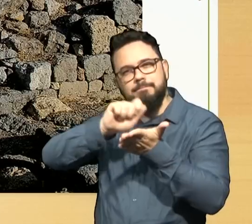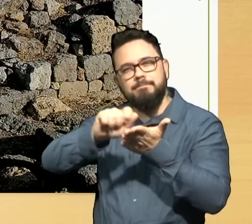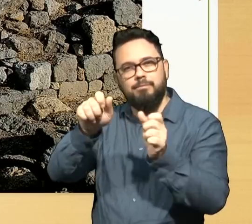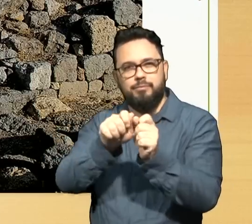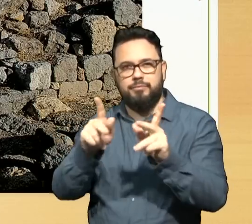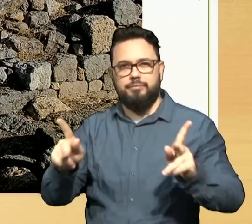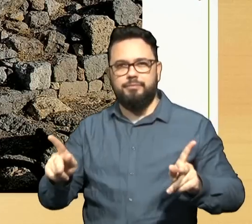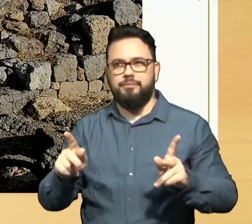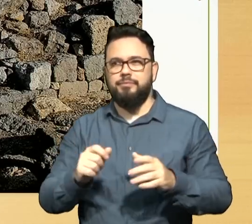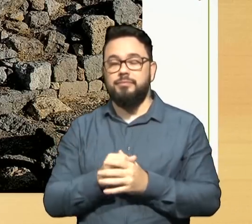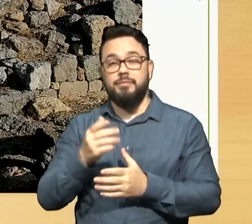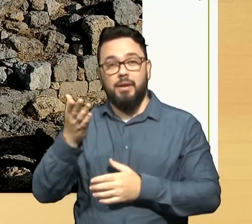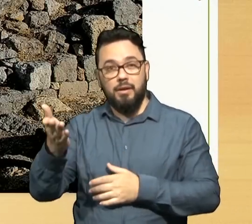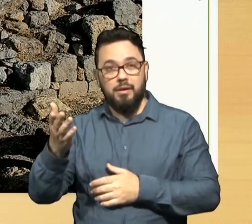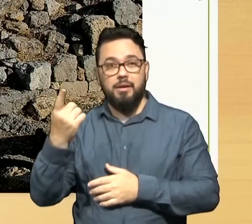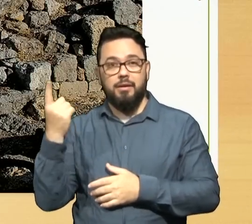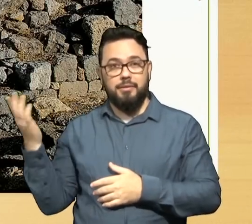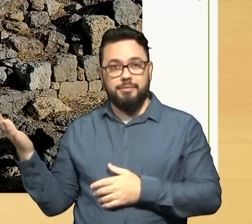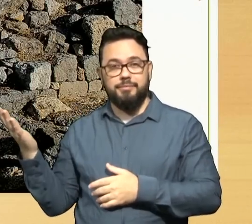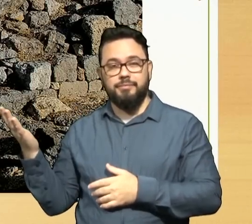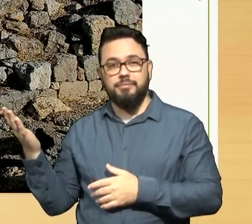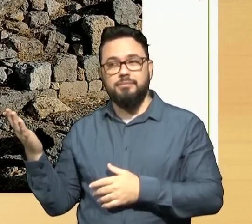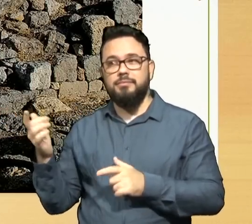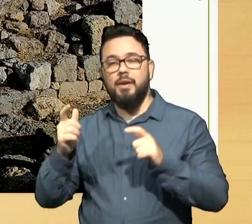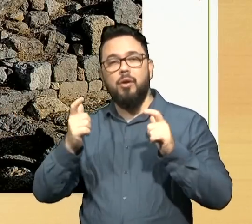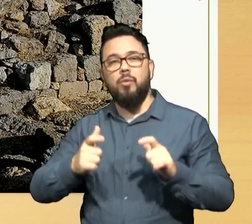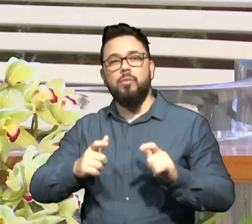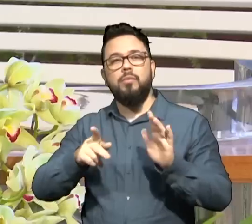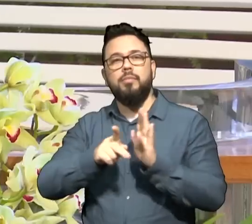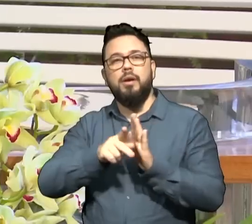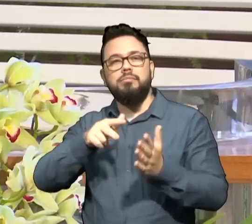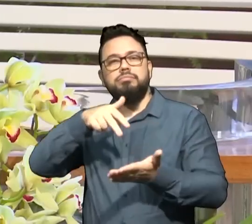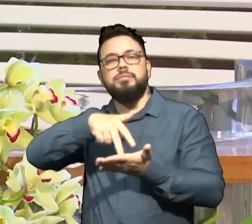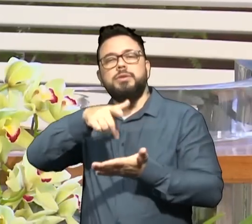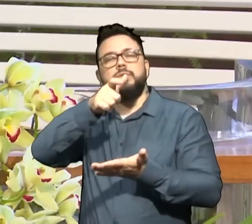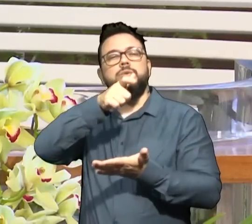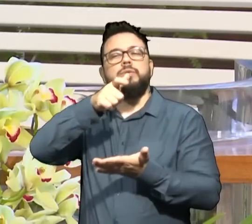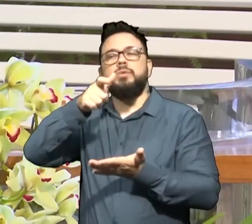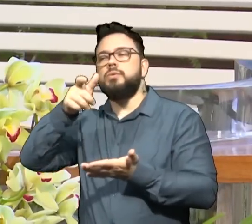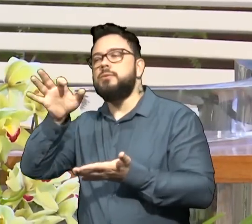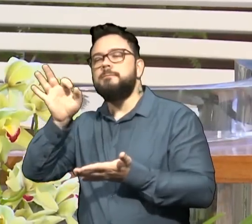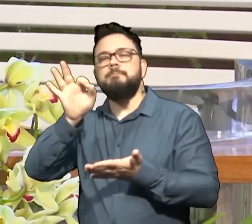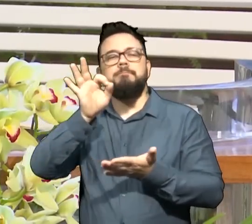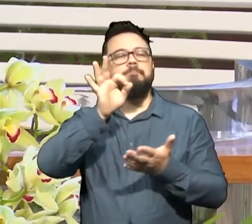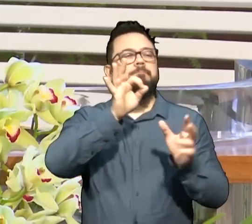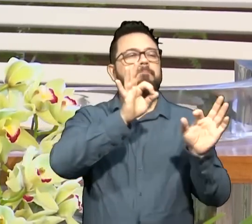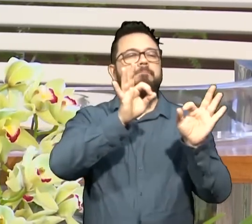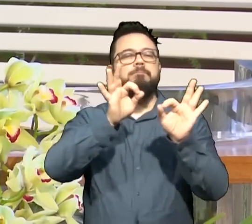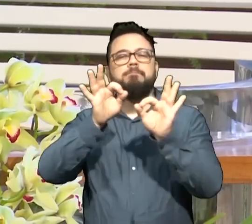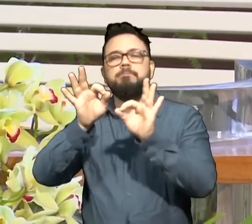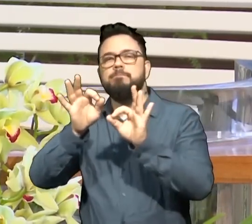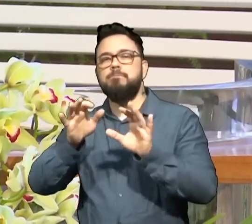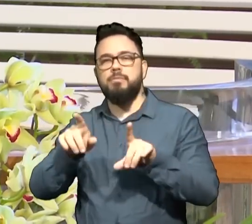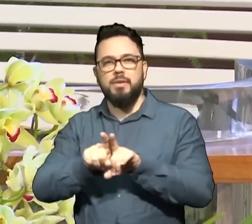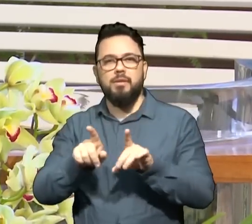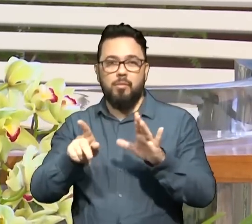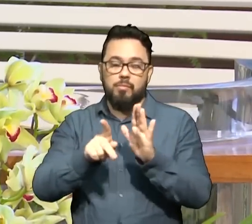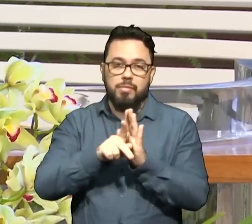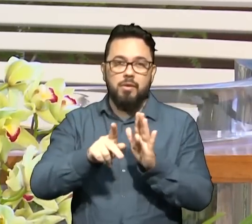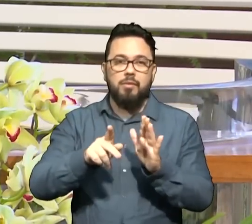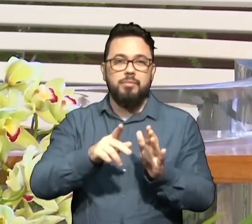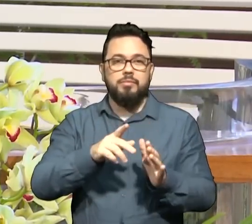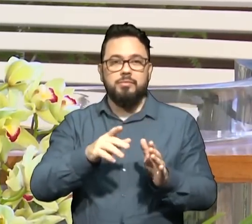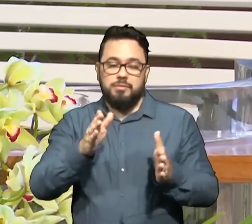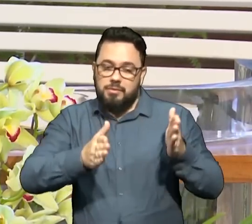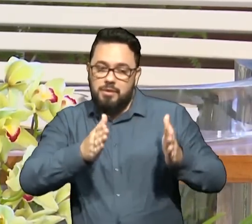Ilha de pmos é uma das poucas coisas que nós temos que data da época de João e quando eu vou a esse lugar eu fico